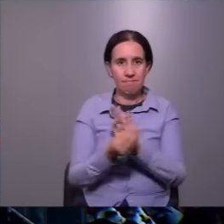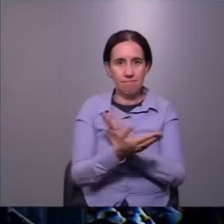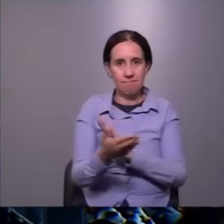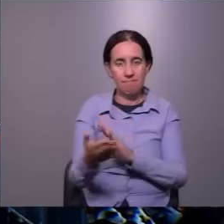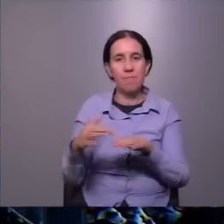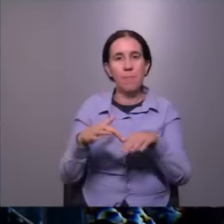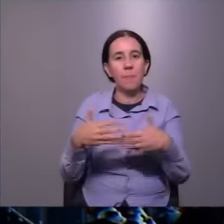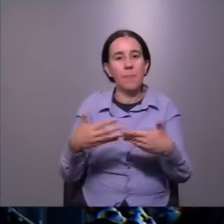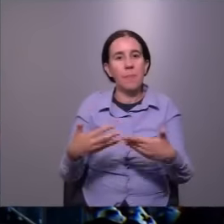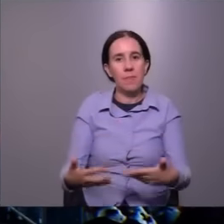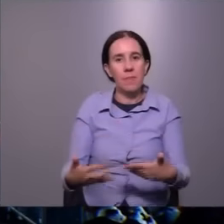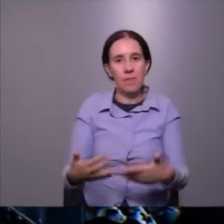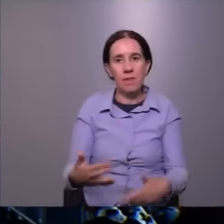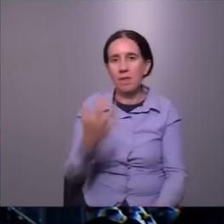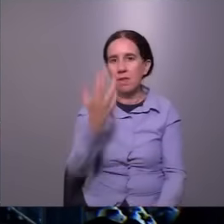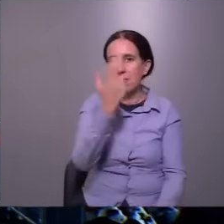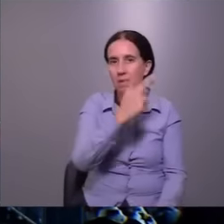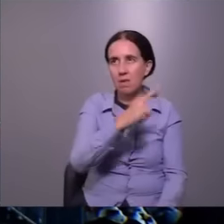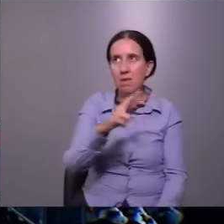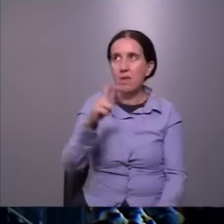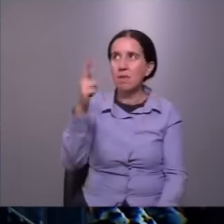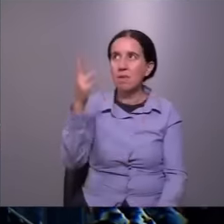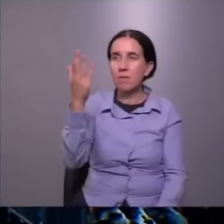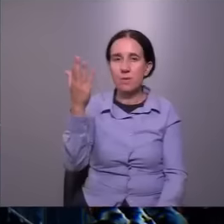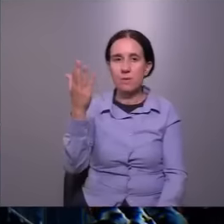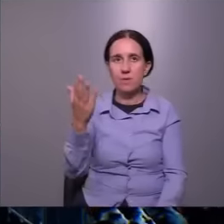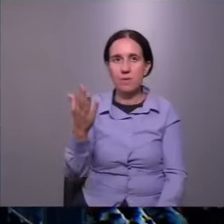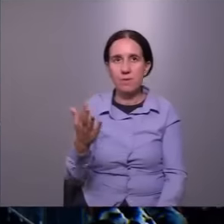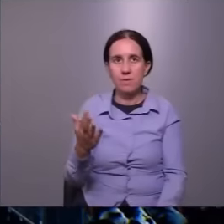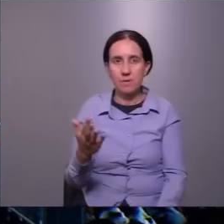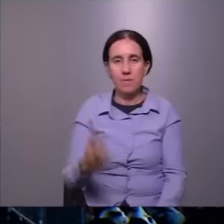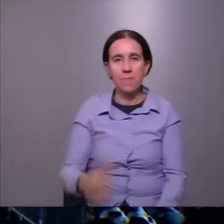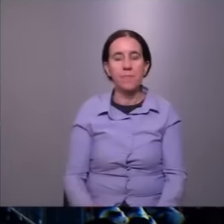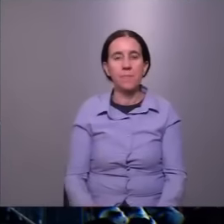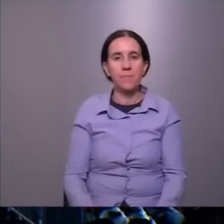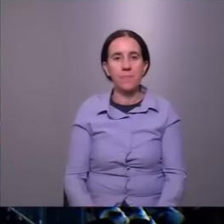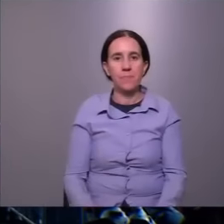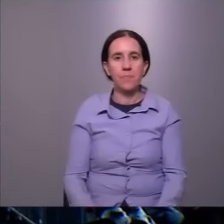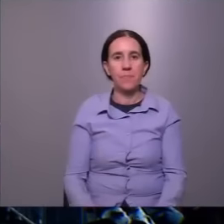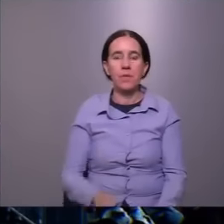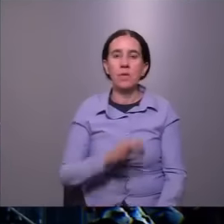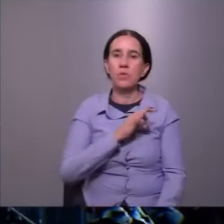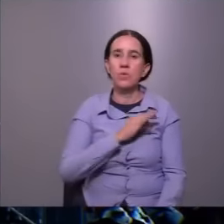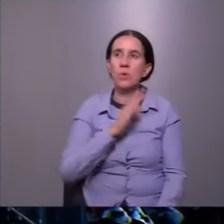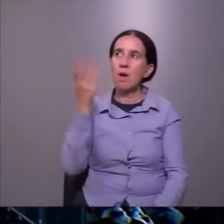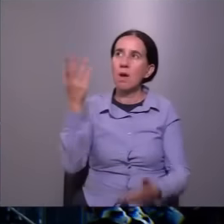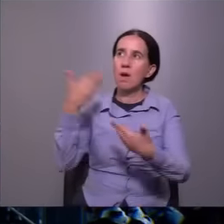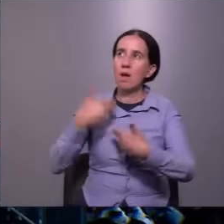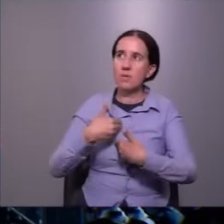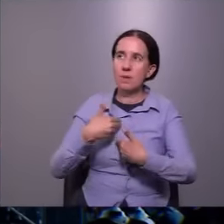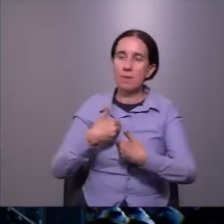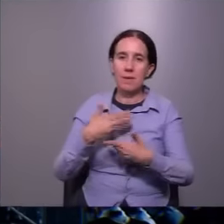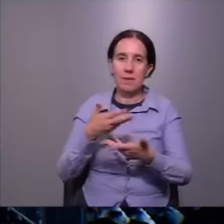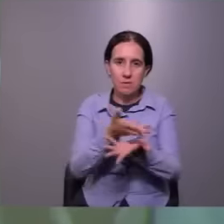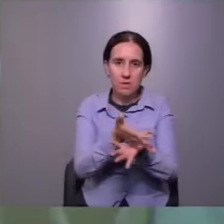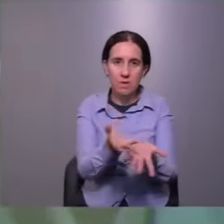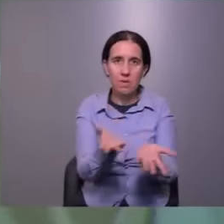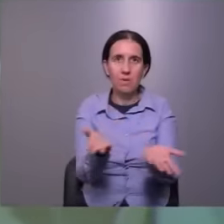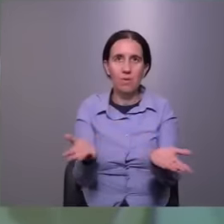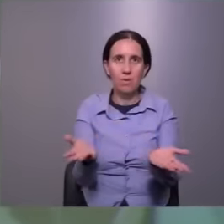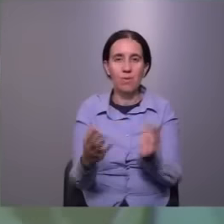Sit nomen Domini benedictum. Et sanctus spiritus tuo.